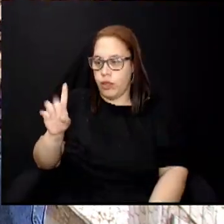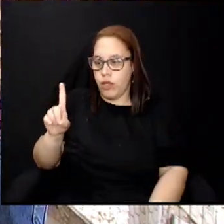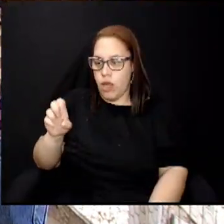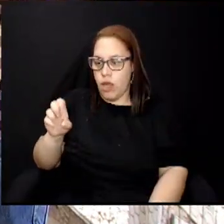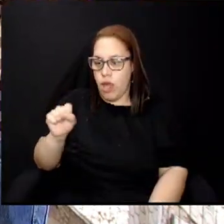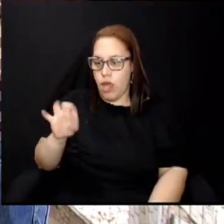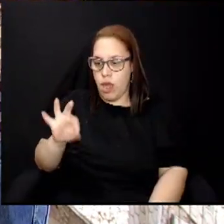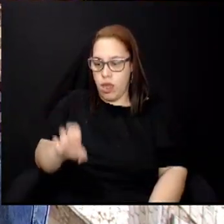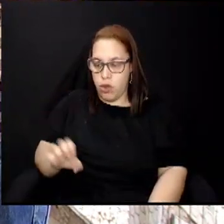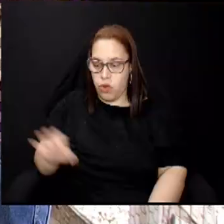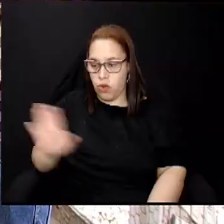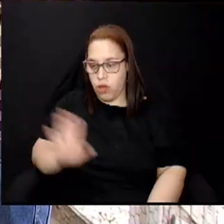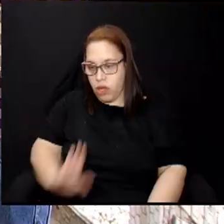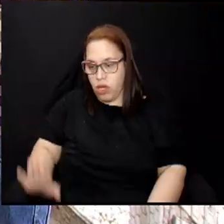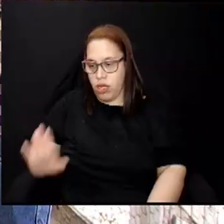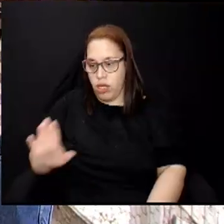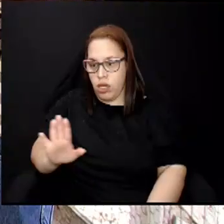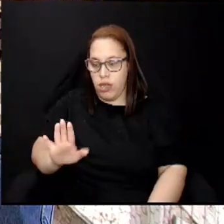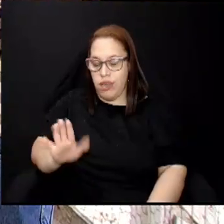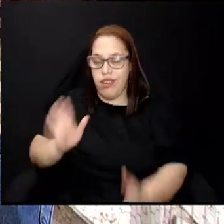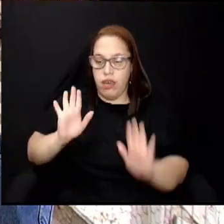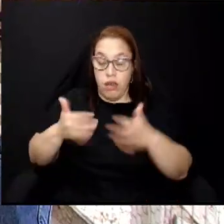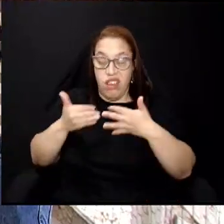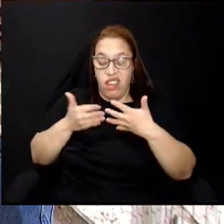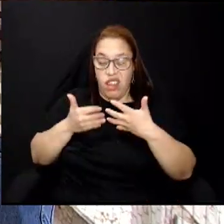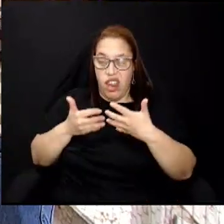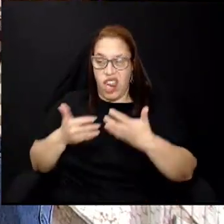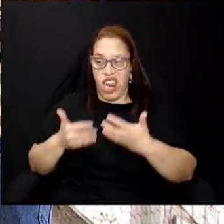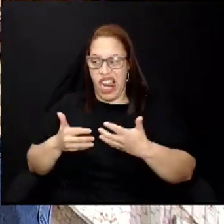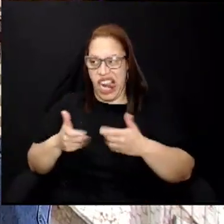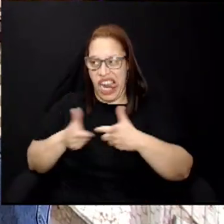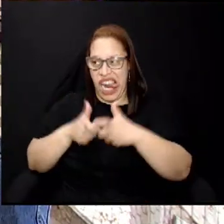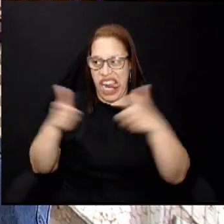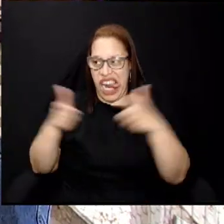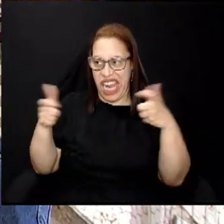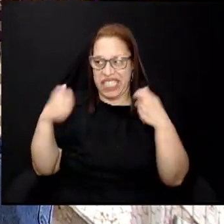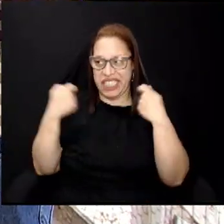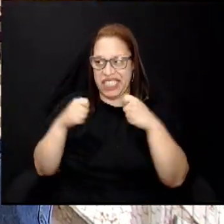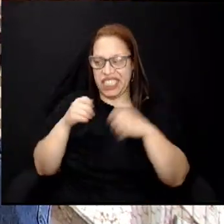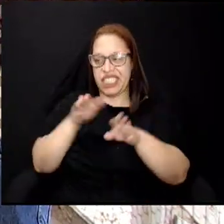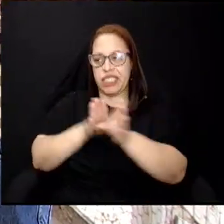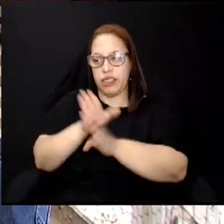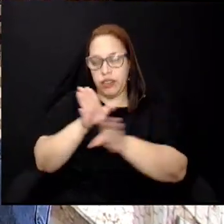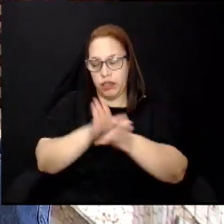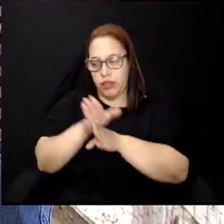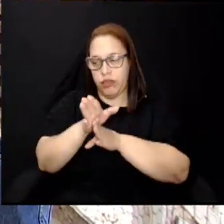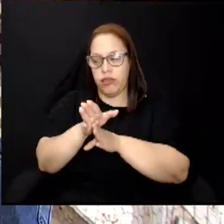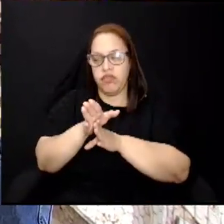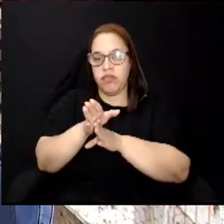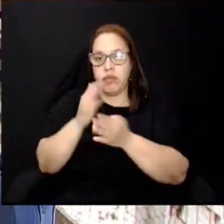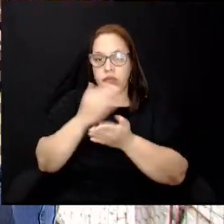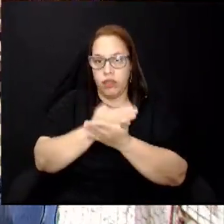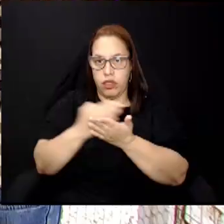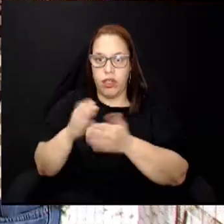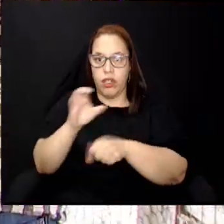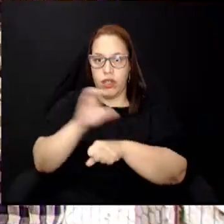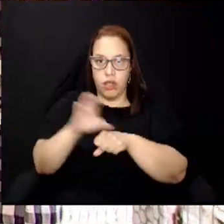algumas regiões já saturadas. Então o que a gente pode aconselhar para quem está começando o curso ou no meio do